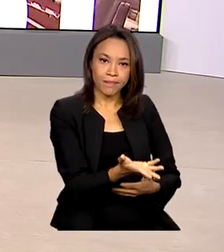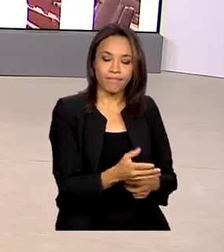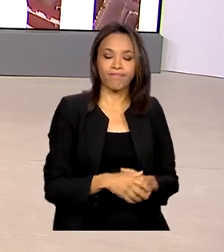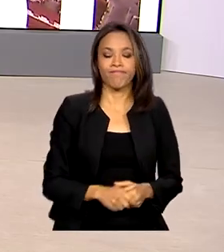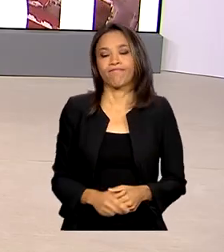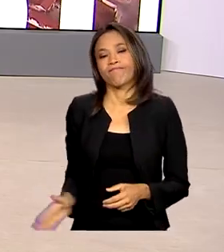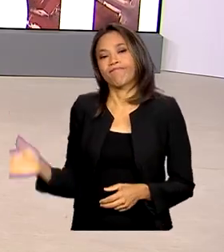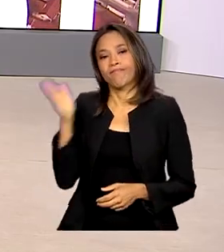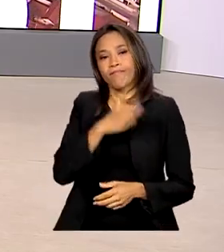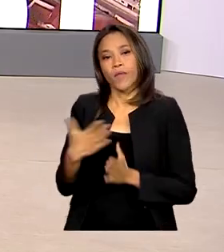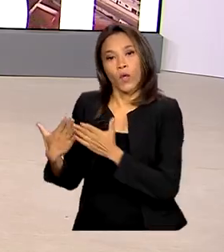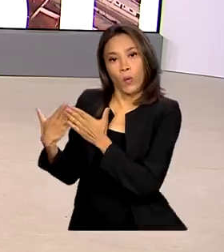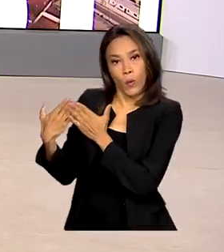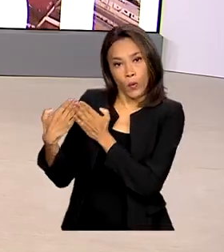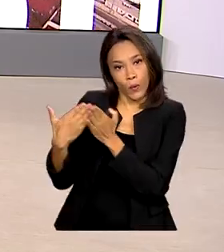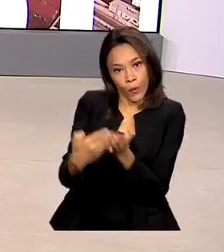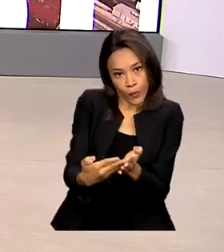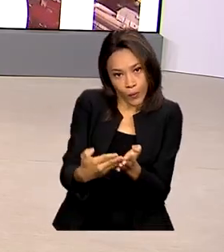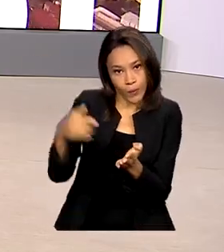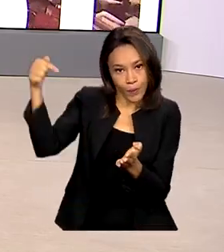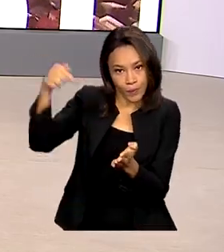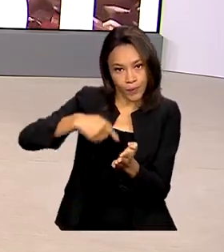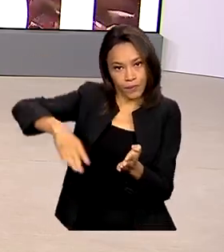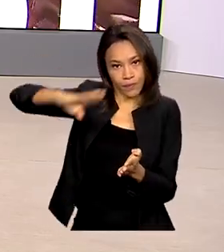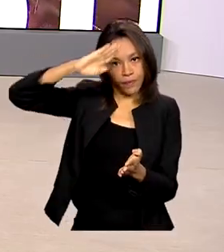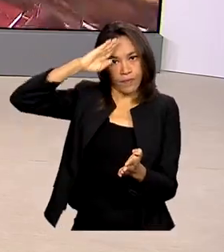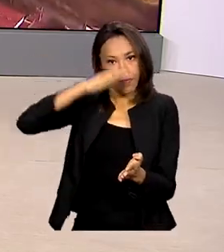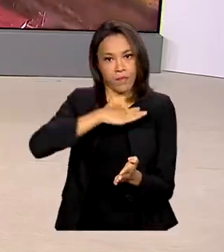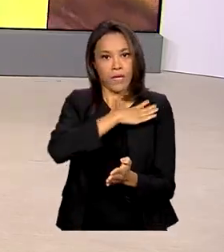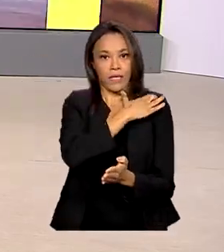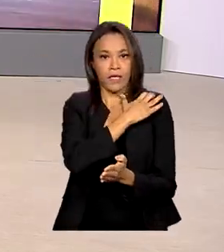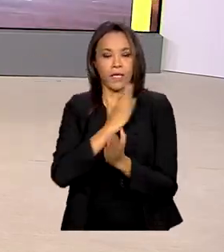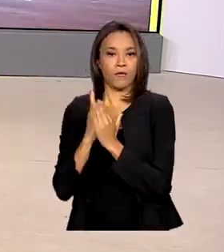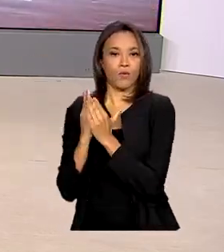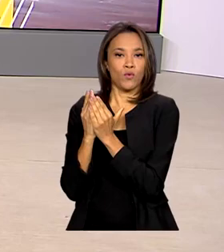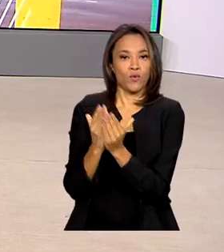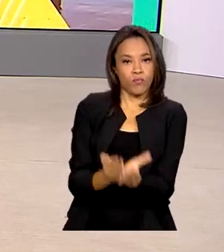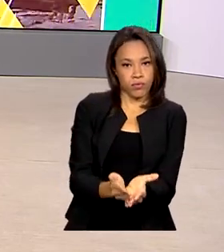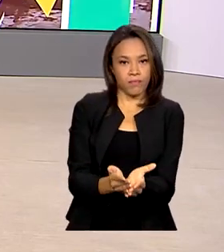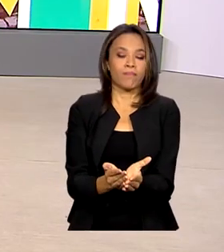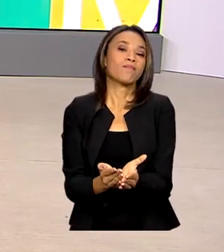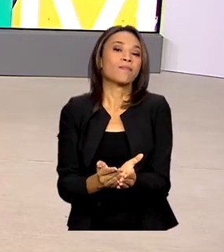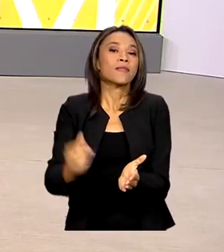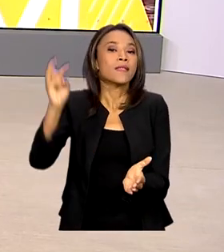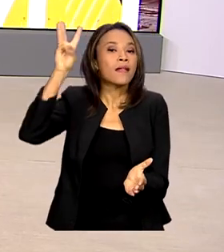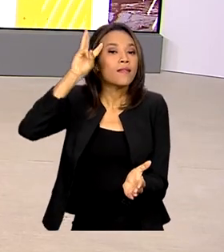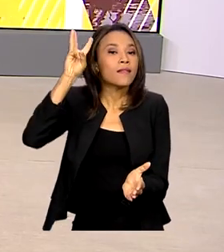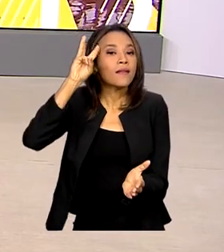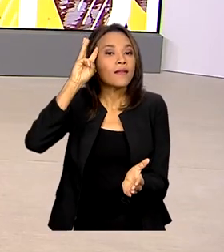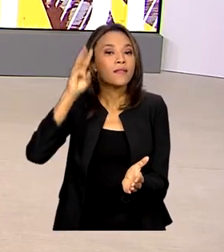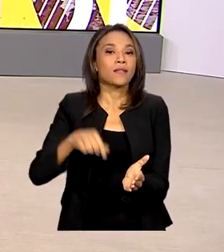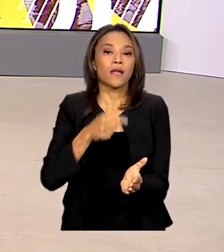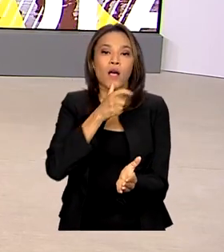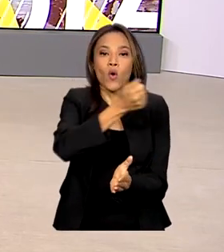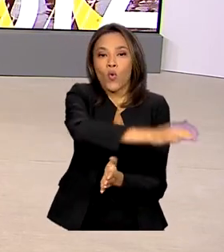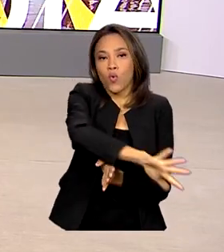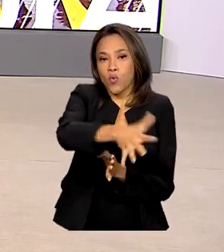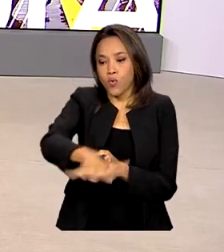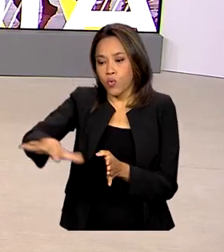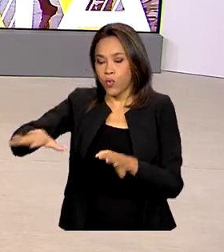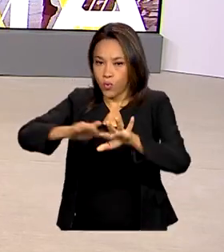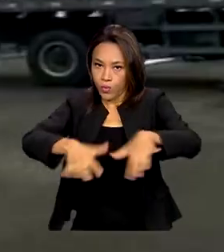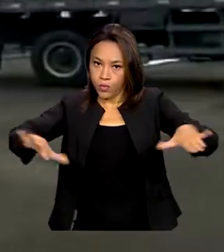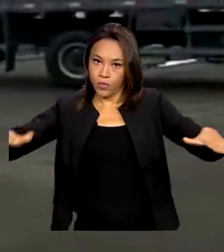e o navio Patrulha Guajará da Marinha atracou na madrugada desta terça-feira no porto de São Sebastião no litoral